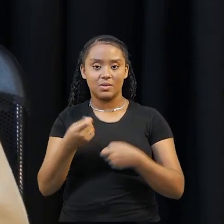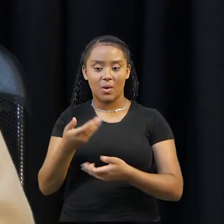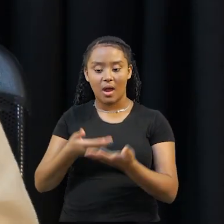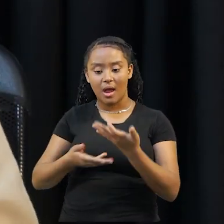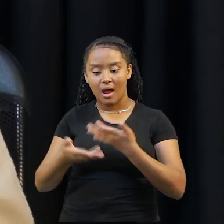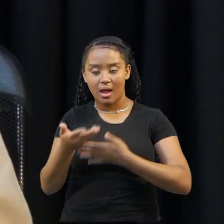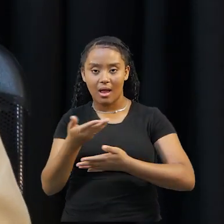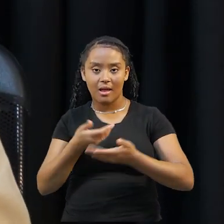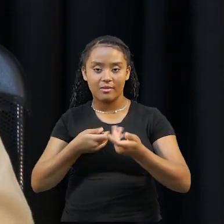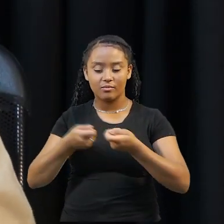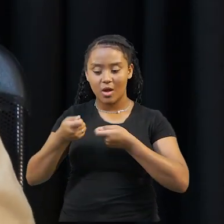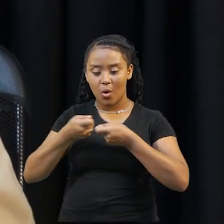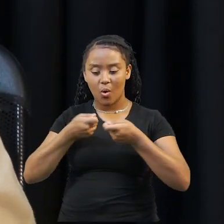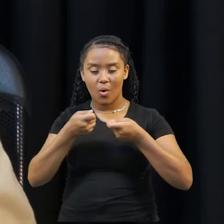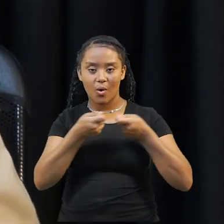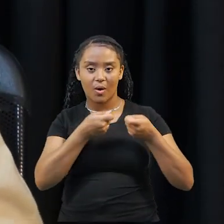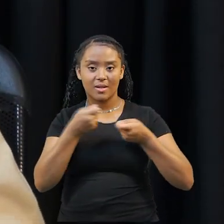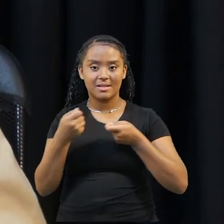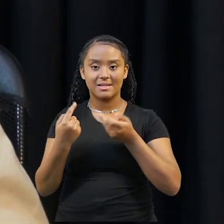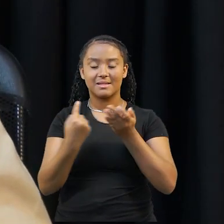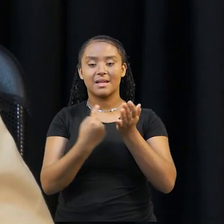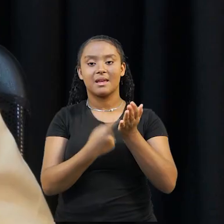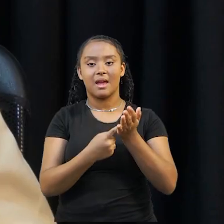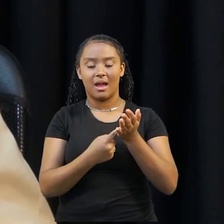com entidades públicas,